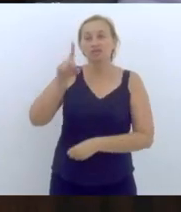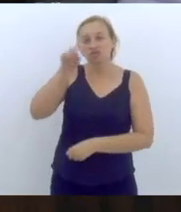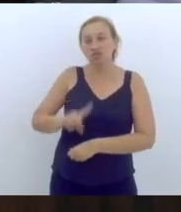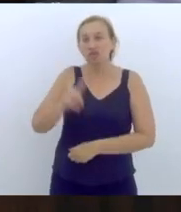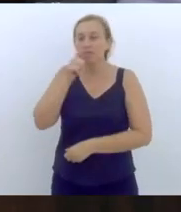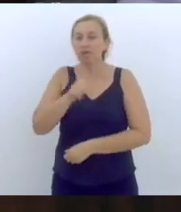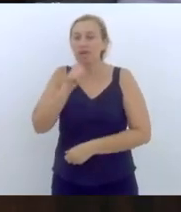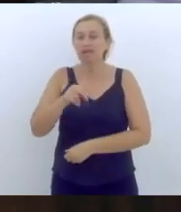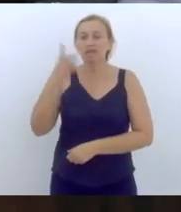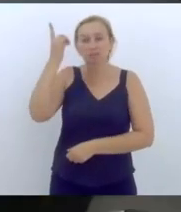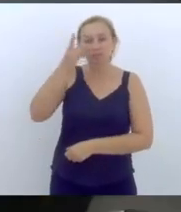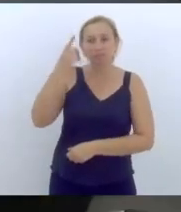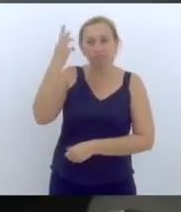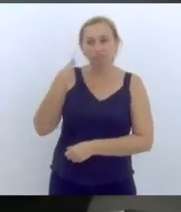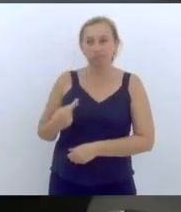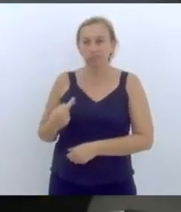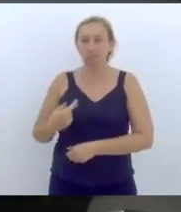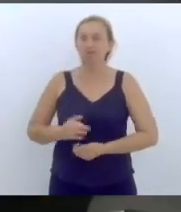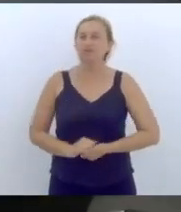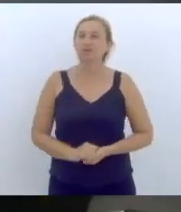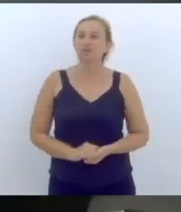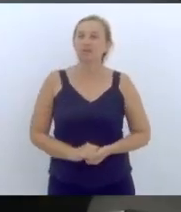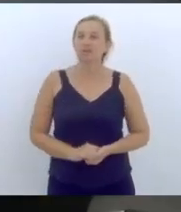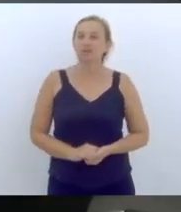deputada Renata Souza.